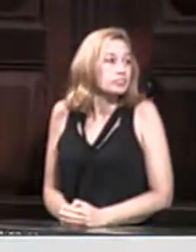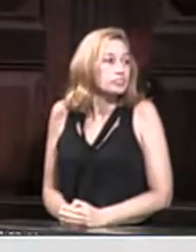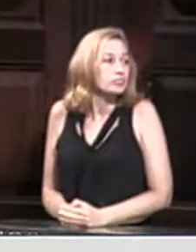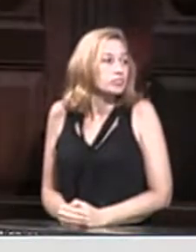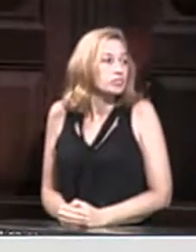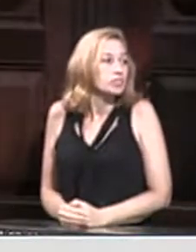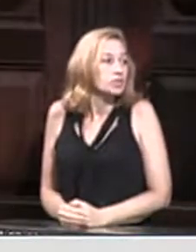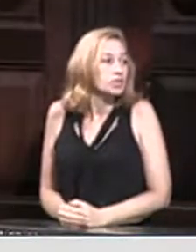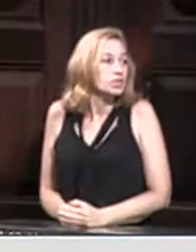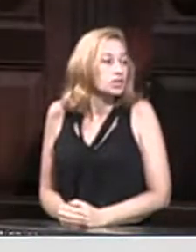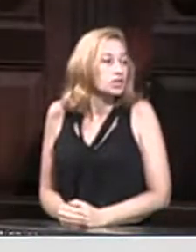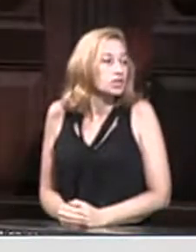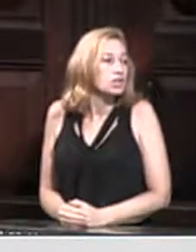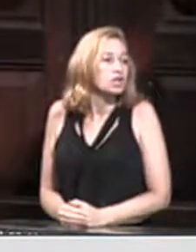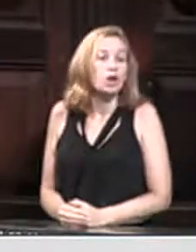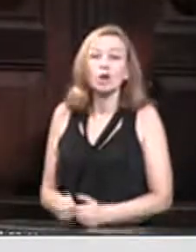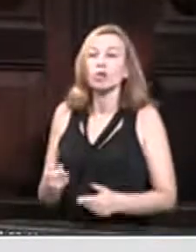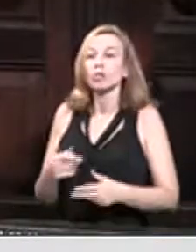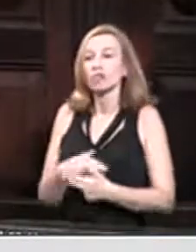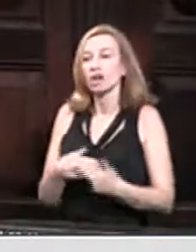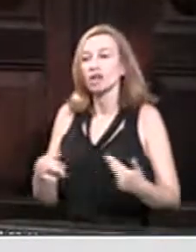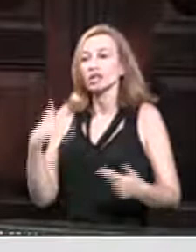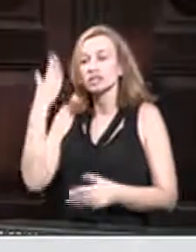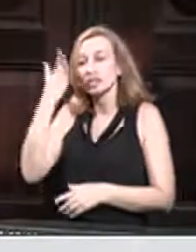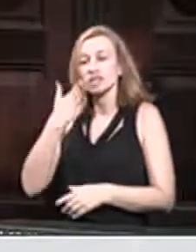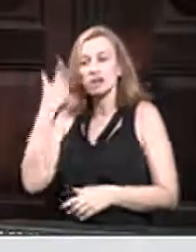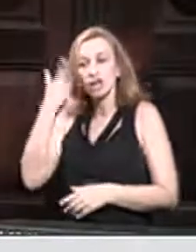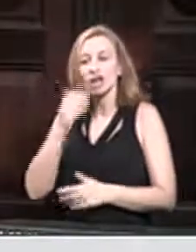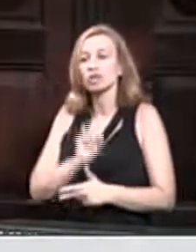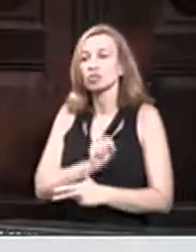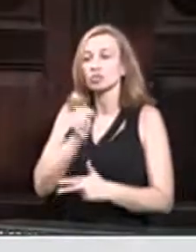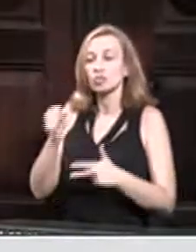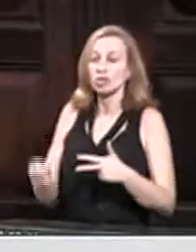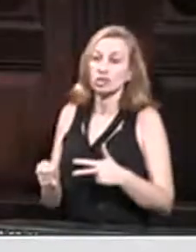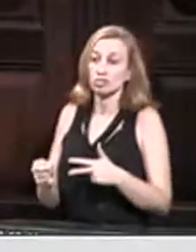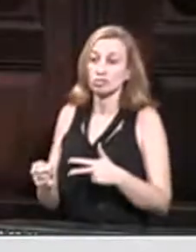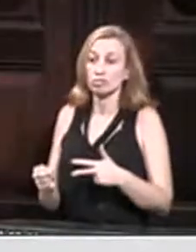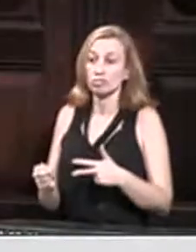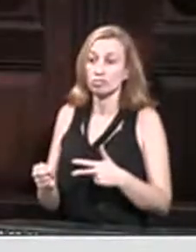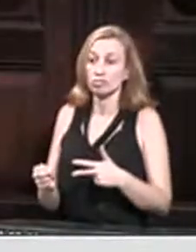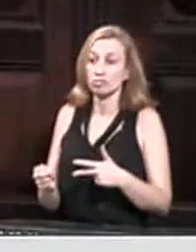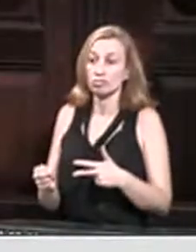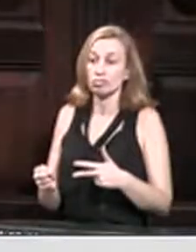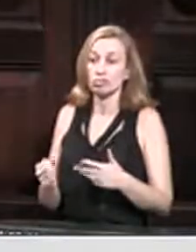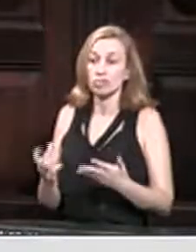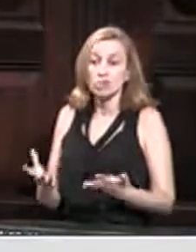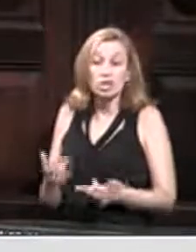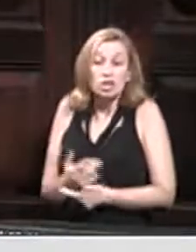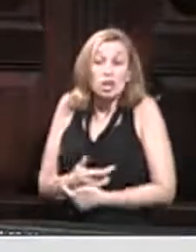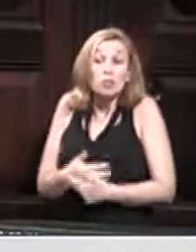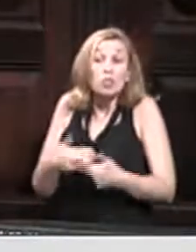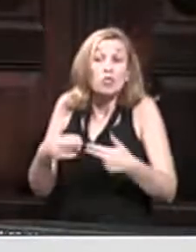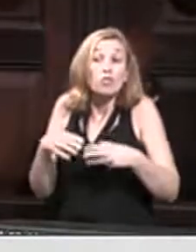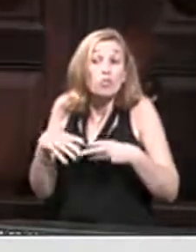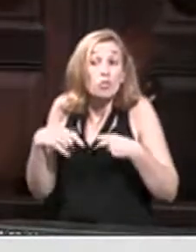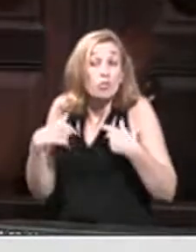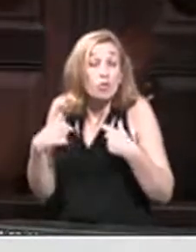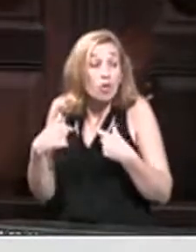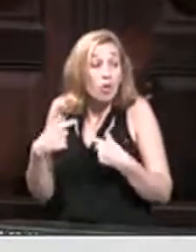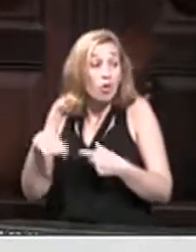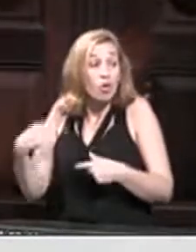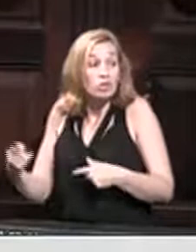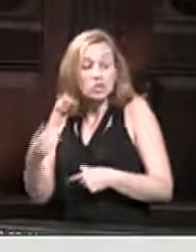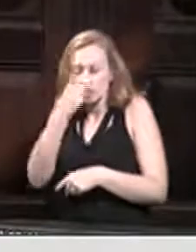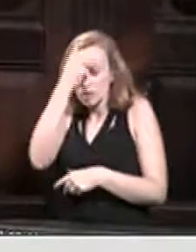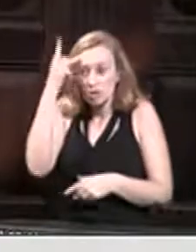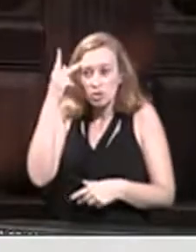Pareceres dados em mensagens do Poder Executivo. Para muitos, pode